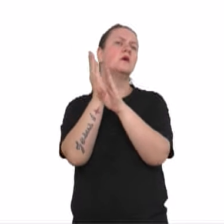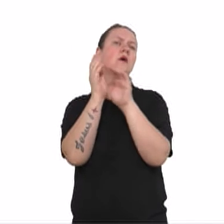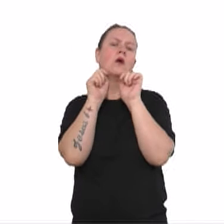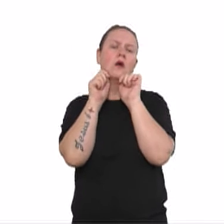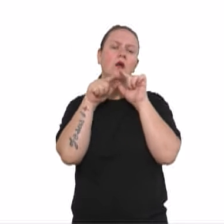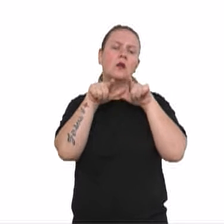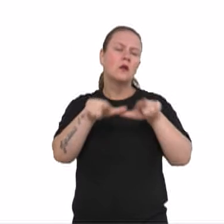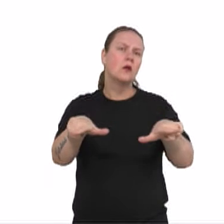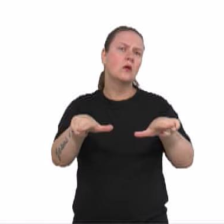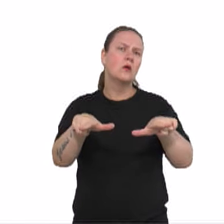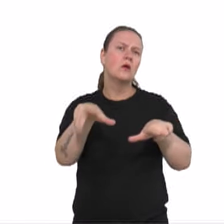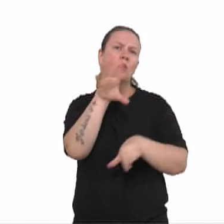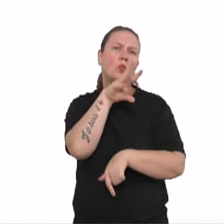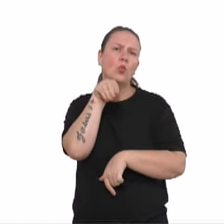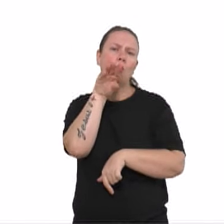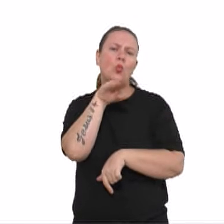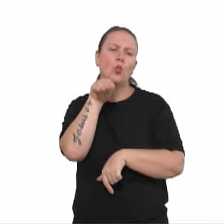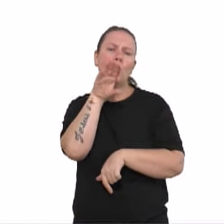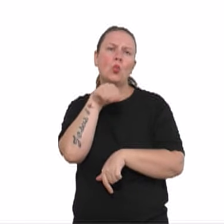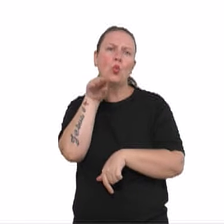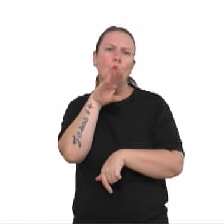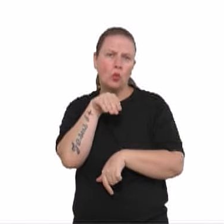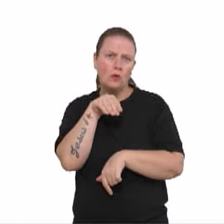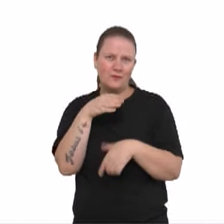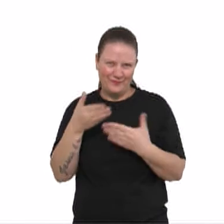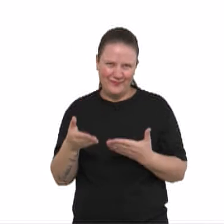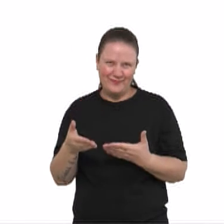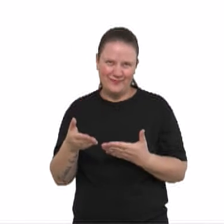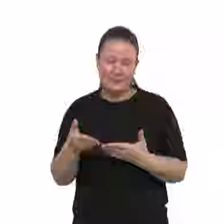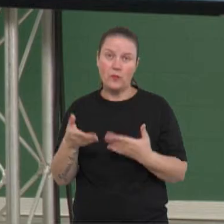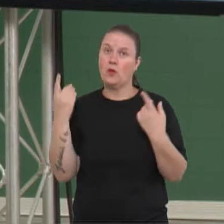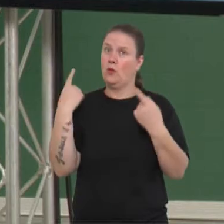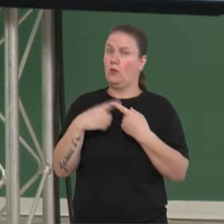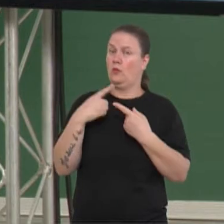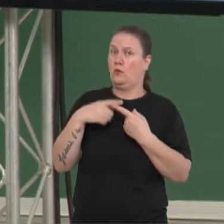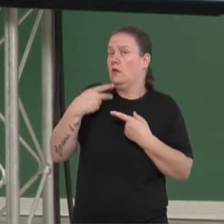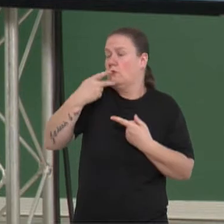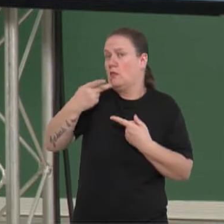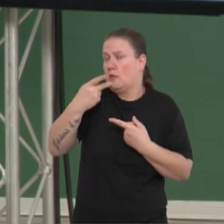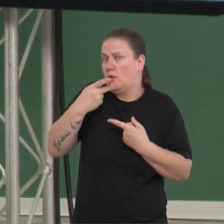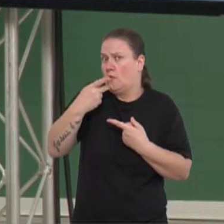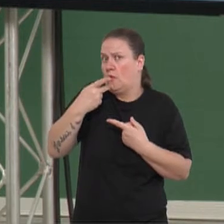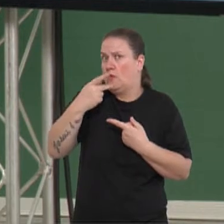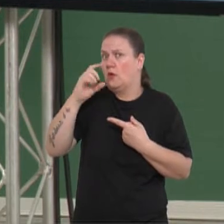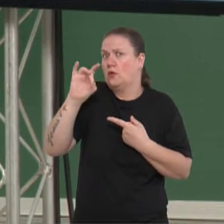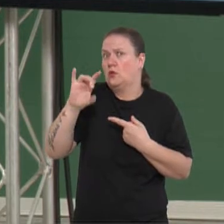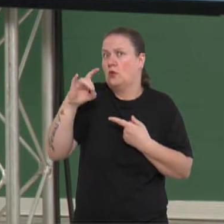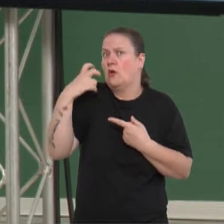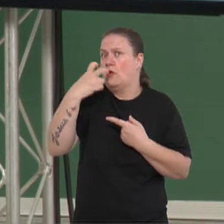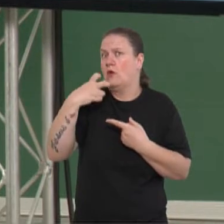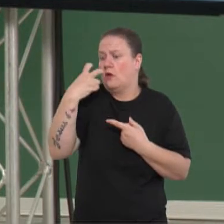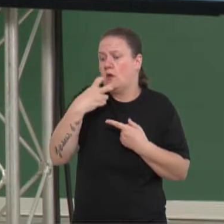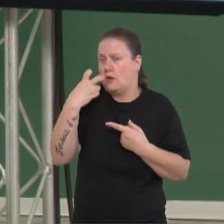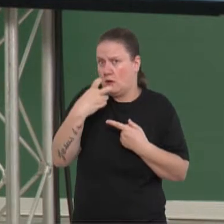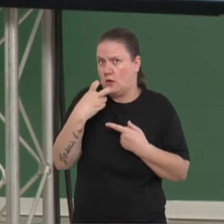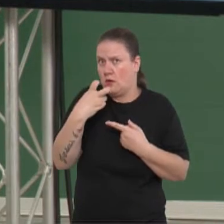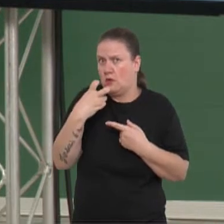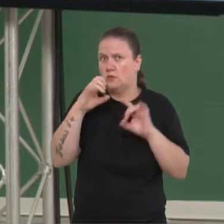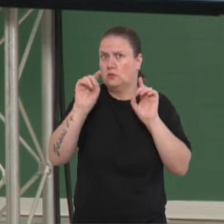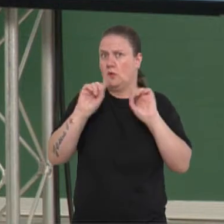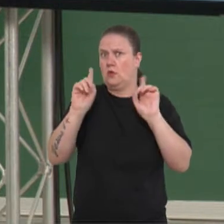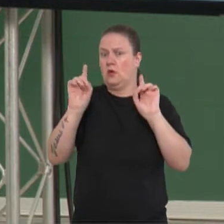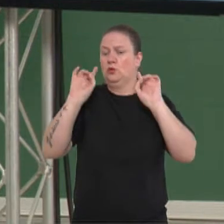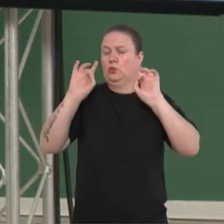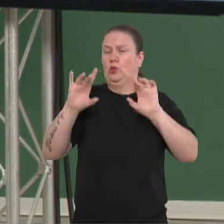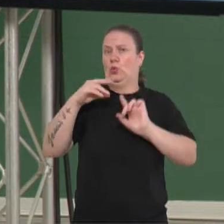linguagem verbal falada, tá? Porque a linguagem verbal não é somente a falada. Eu tenho